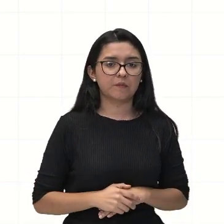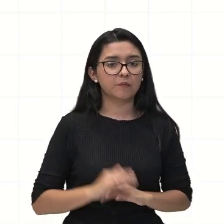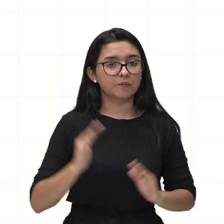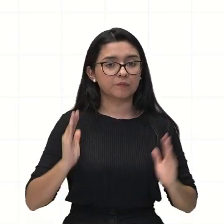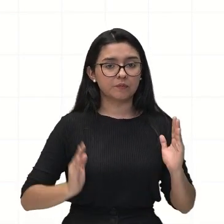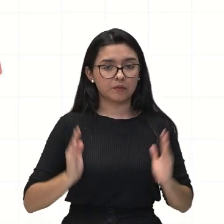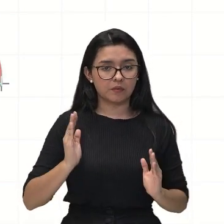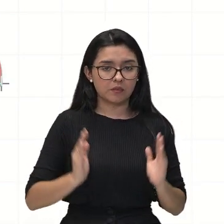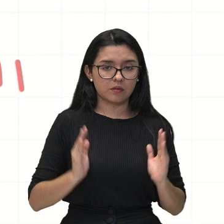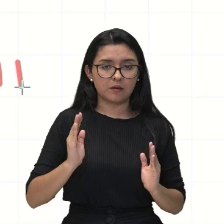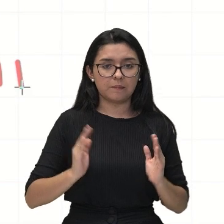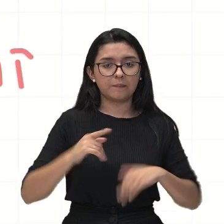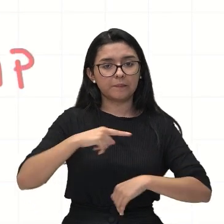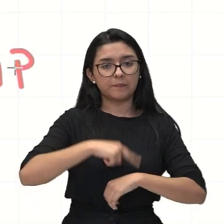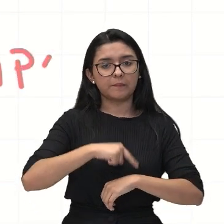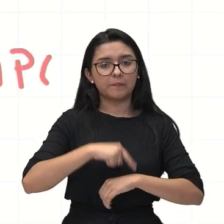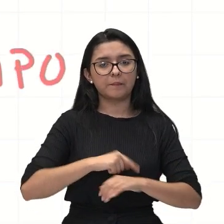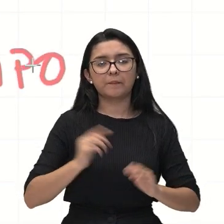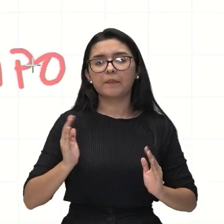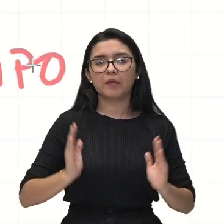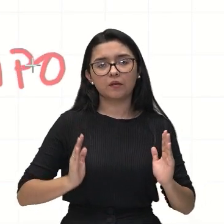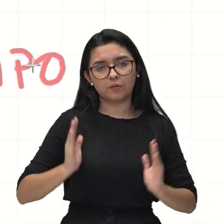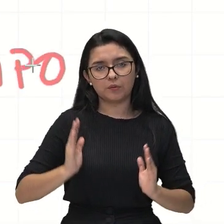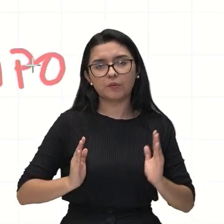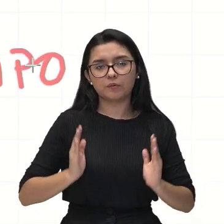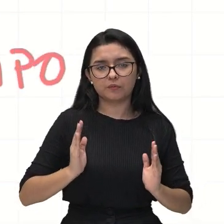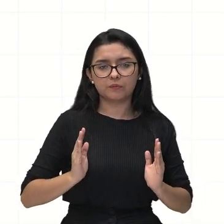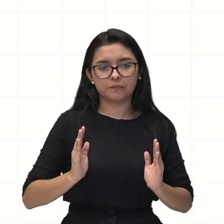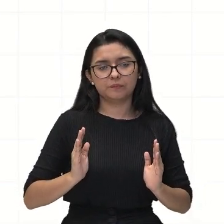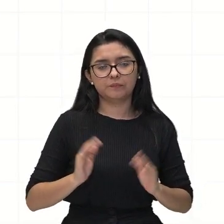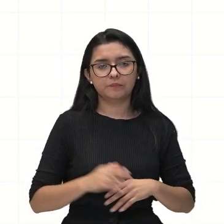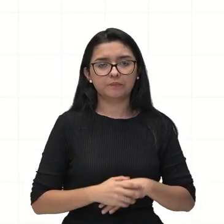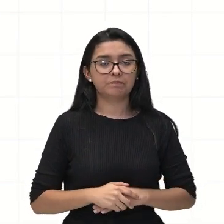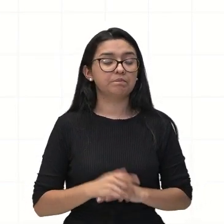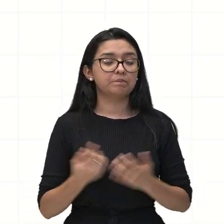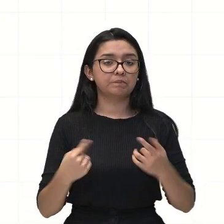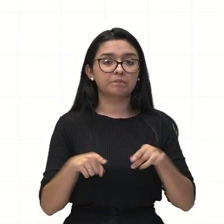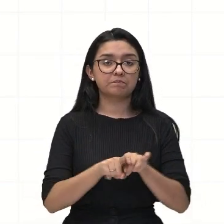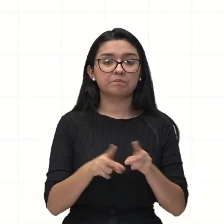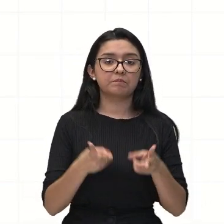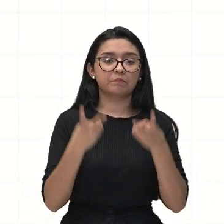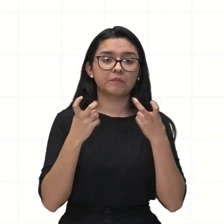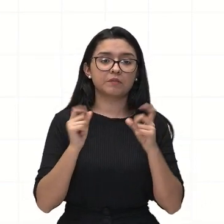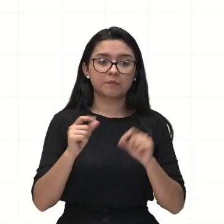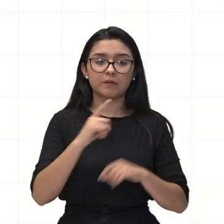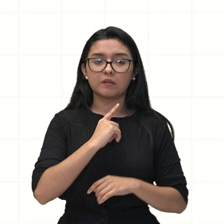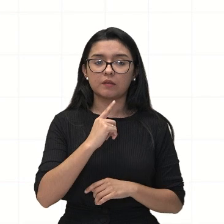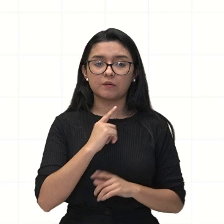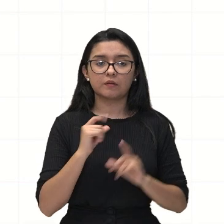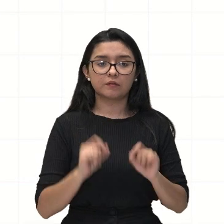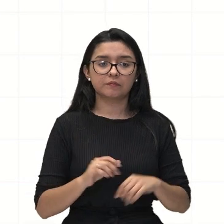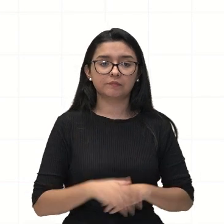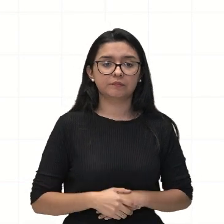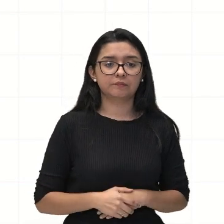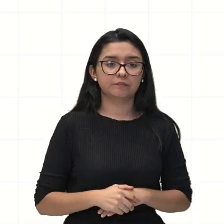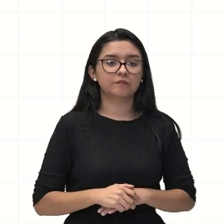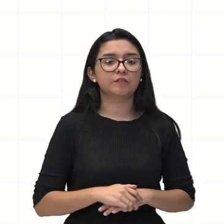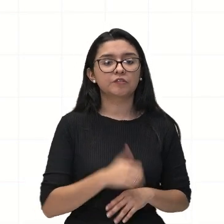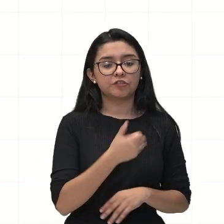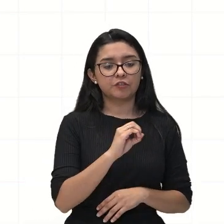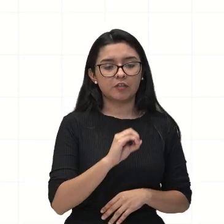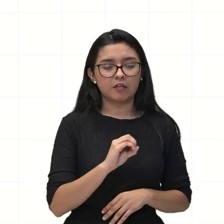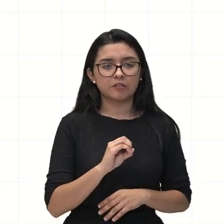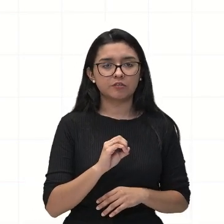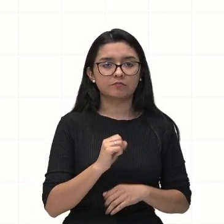Ao nosso tempo. Observe que nós temos aqui a escala de tempo, ó, de 10 em 10 anos, né,